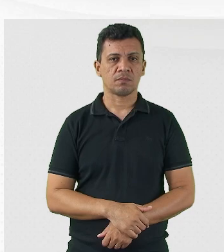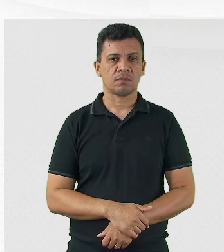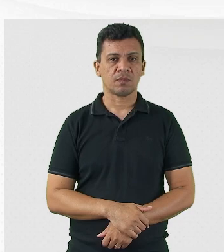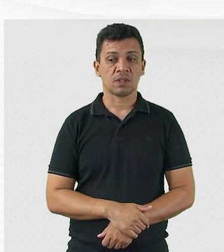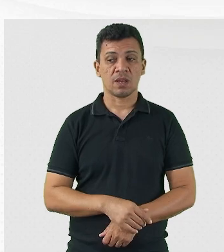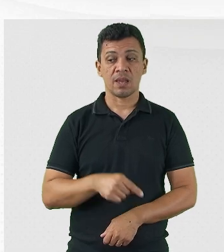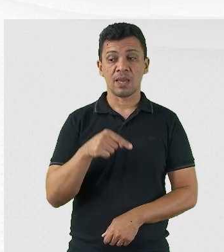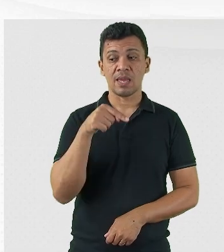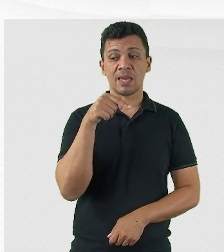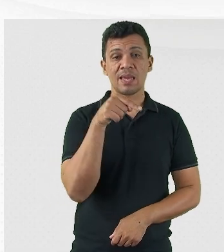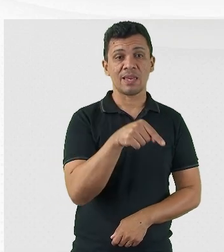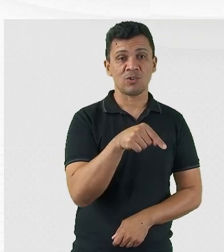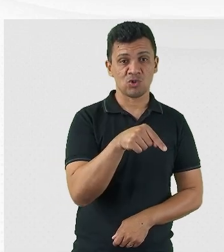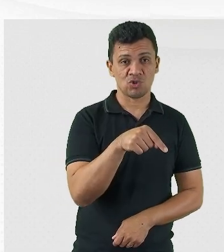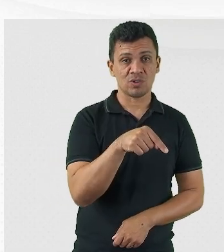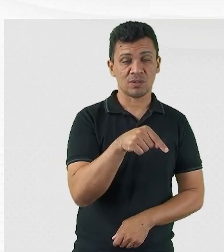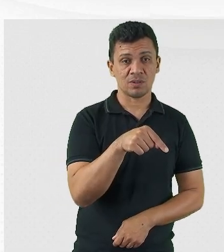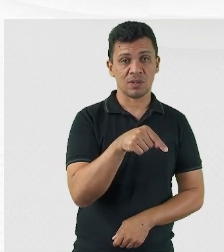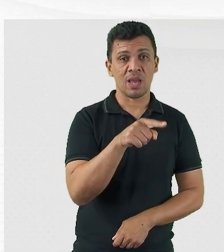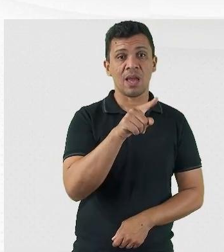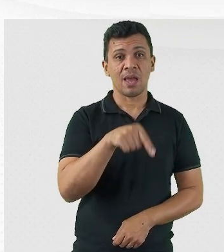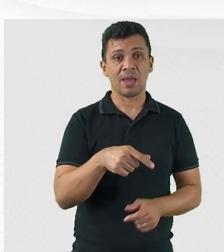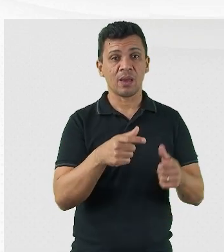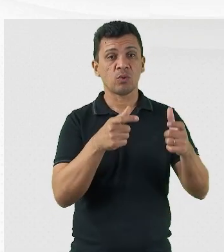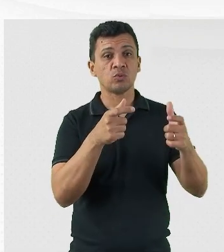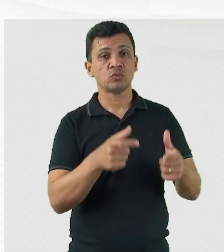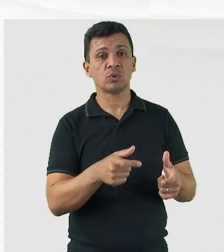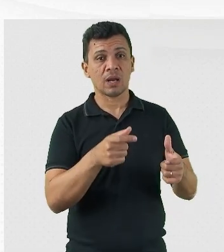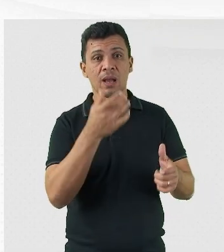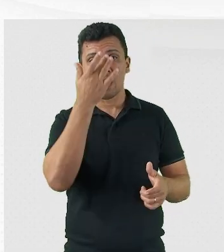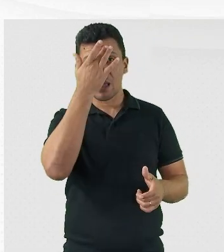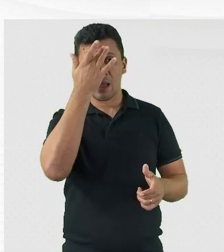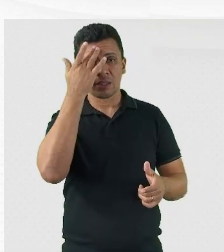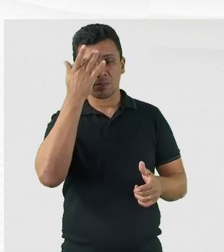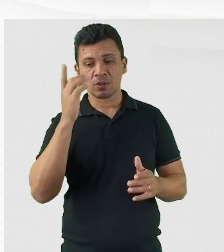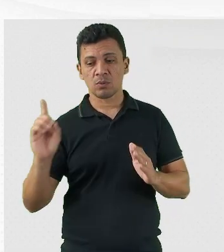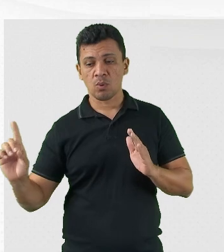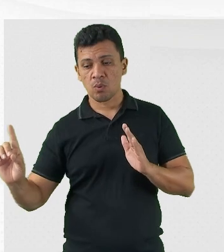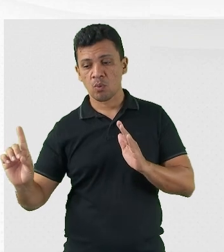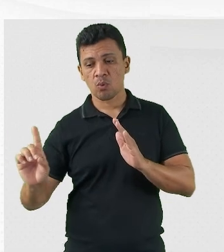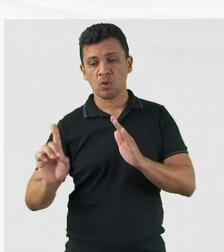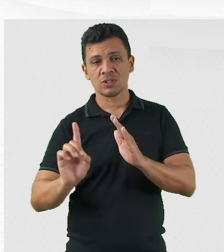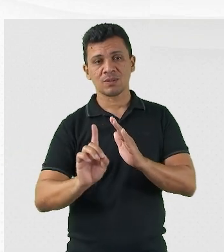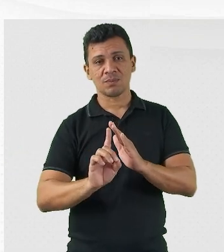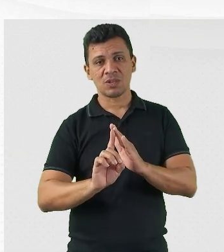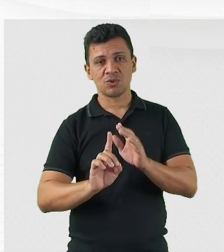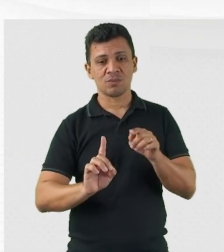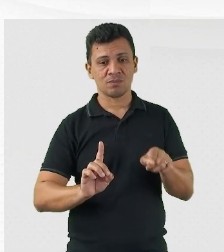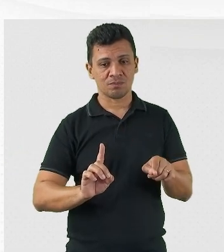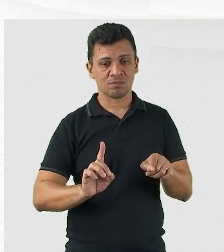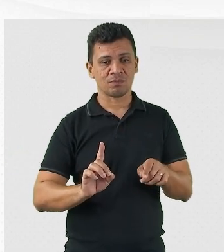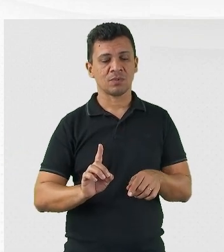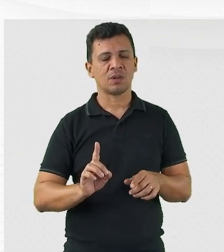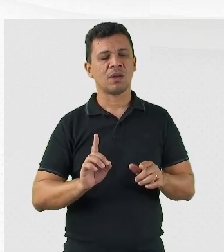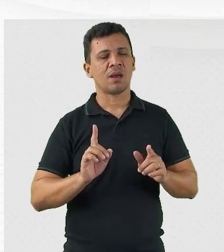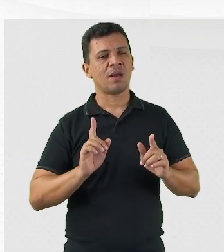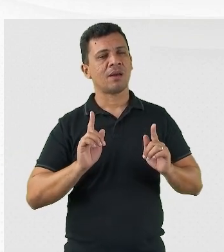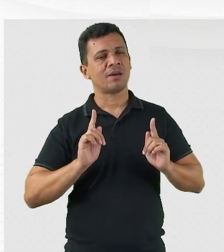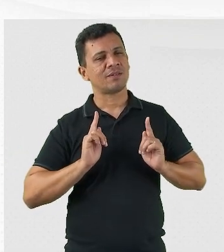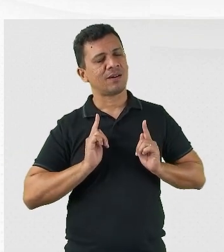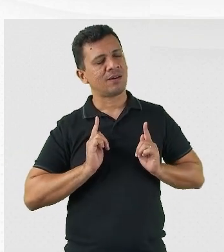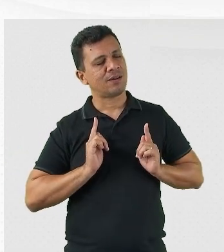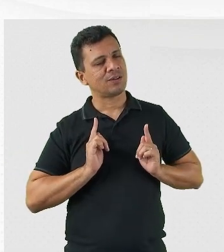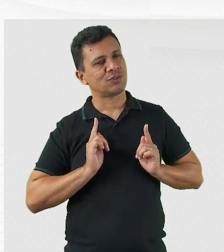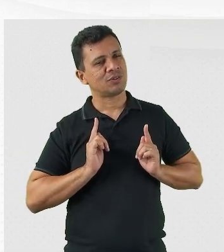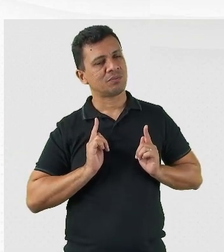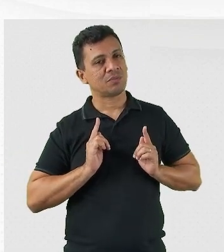o lugar, ou este é onde os hóspedes, guest é hóspede, relaxam. Normalmente